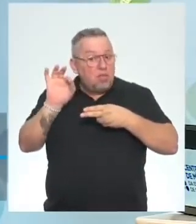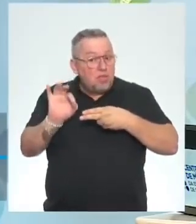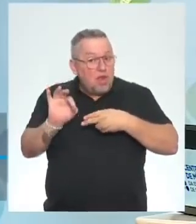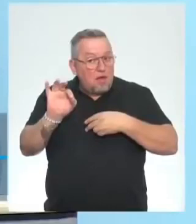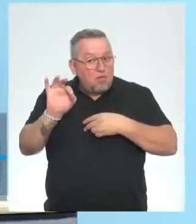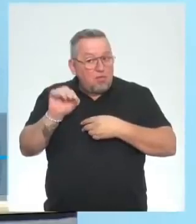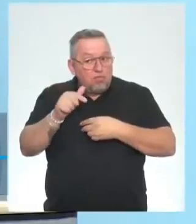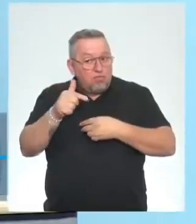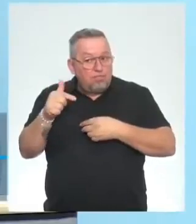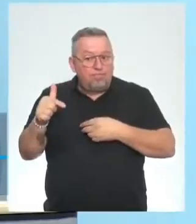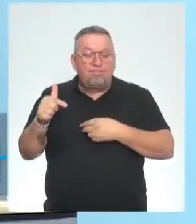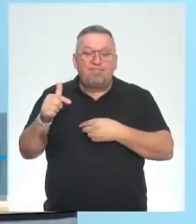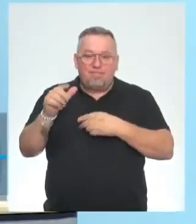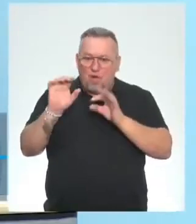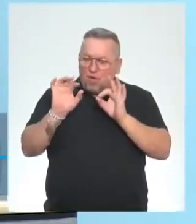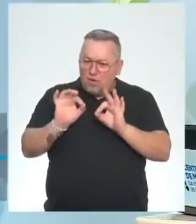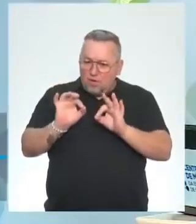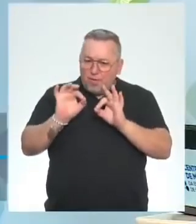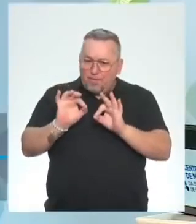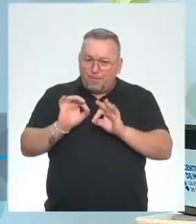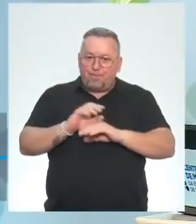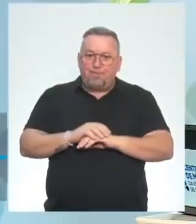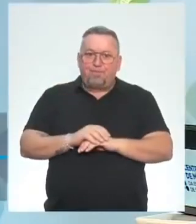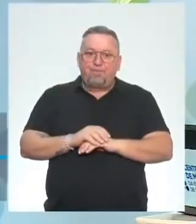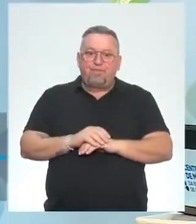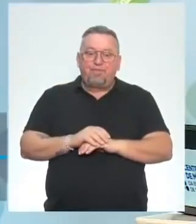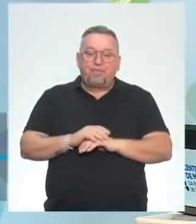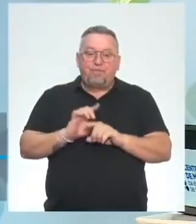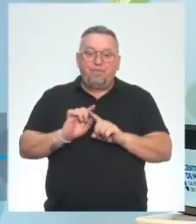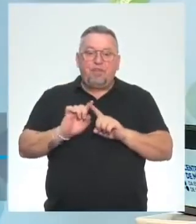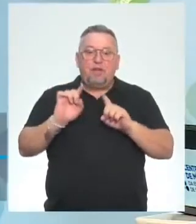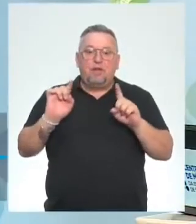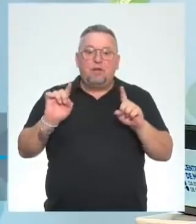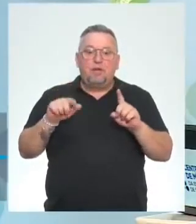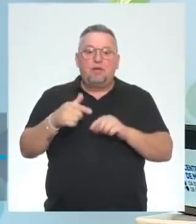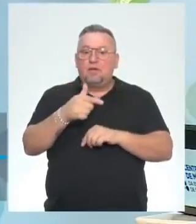exato, né? Eu vou mostrar a resolução exata aí para vocês, mas ele